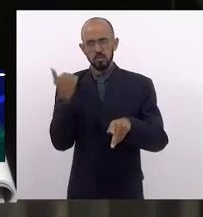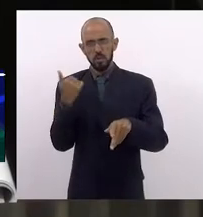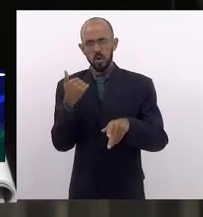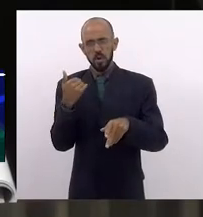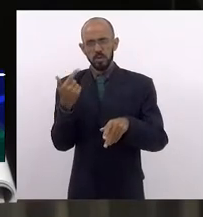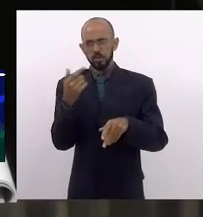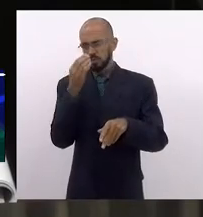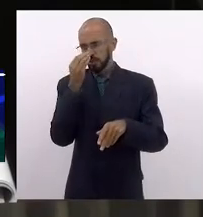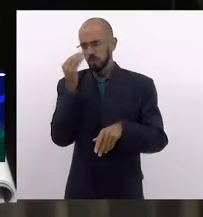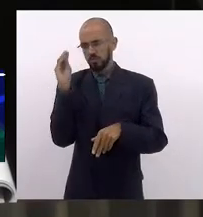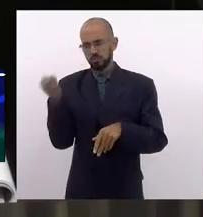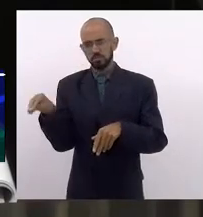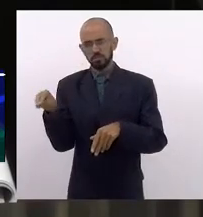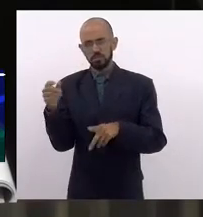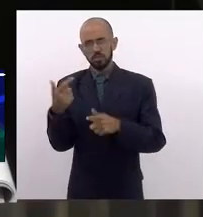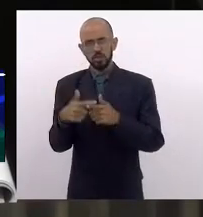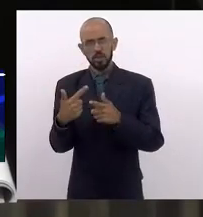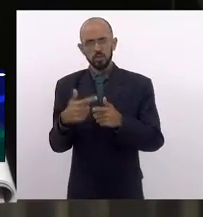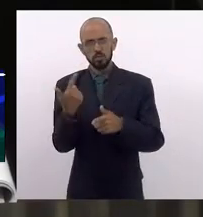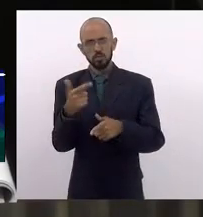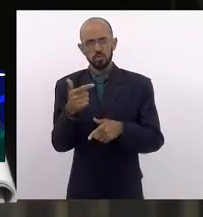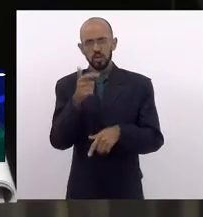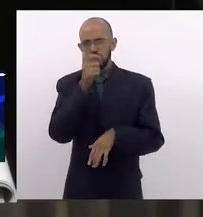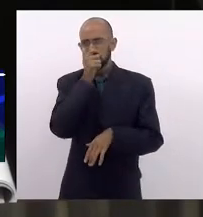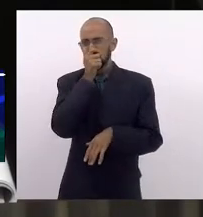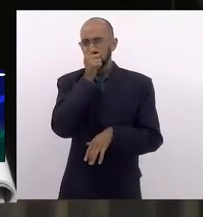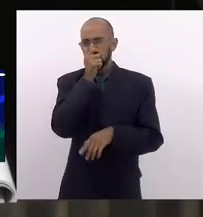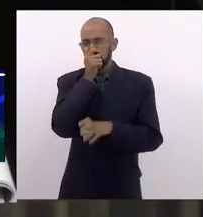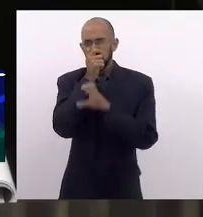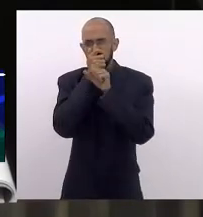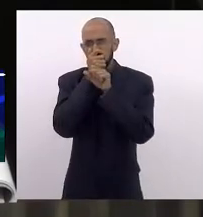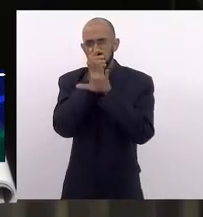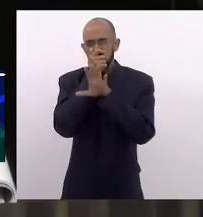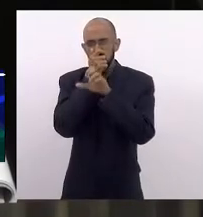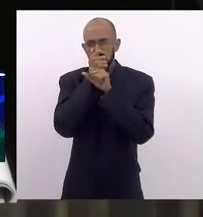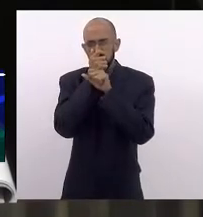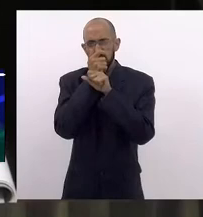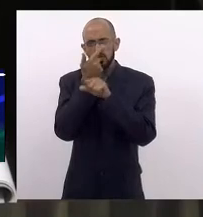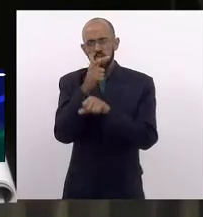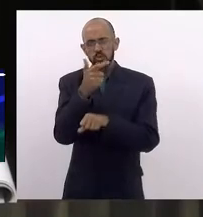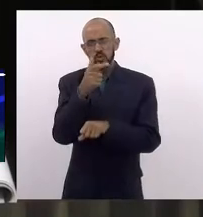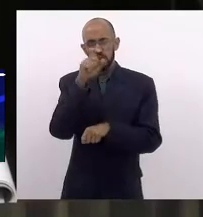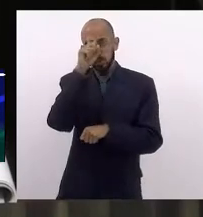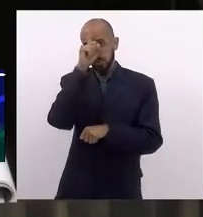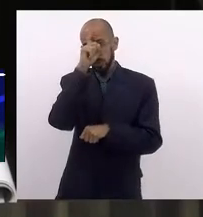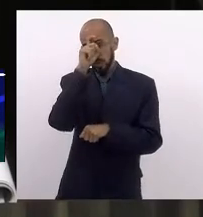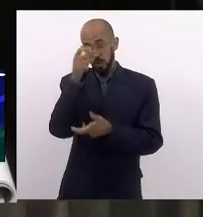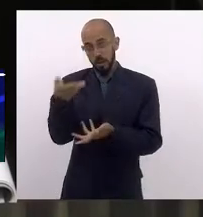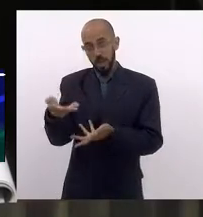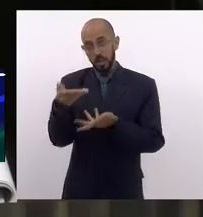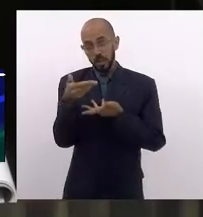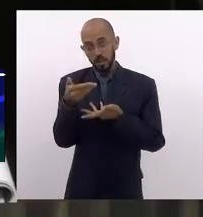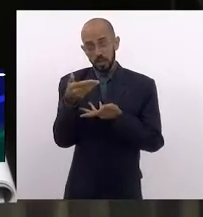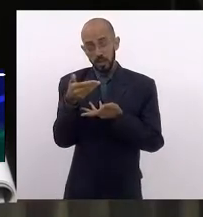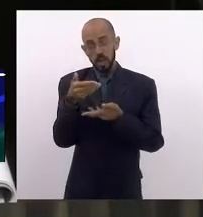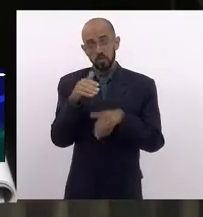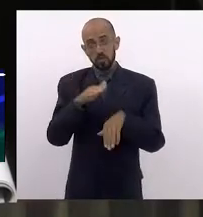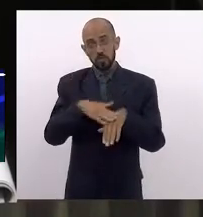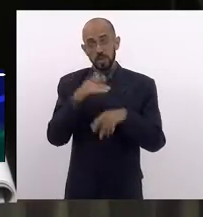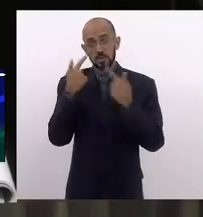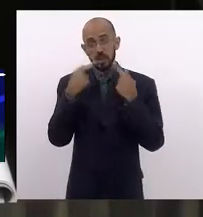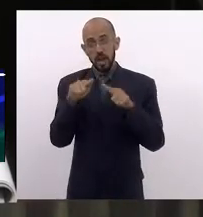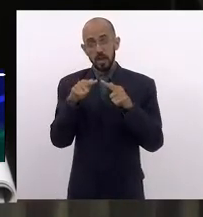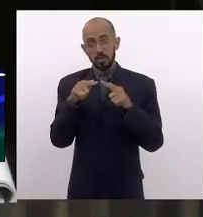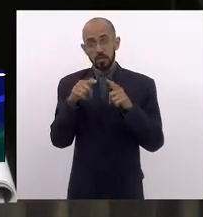porque não tinha respirador não tinha hospital para poder atender alta complexidade e as pessoas